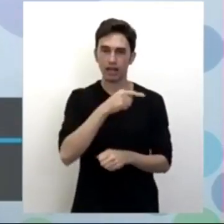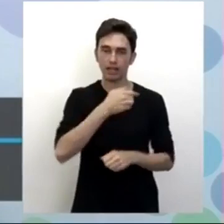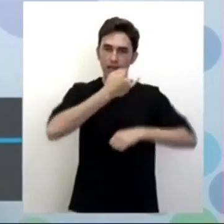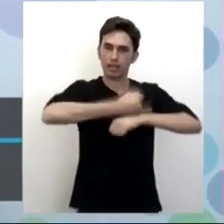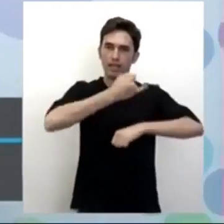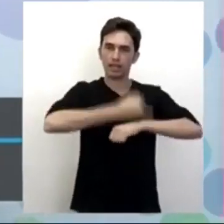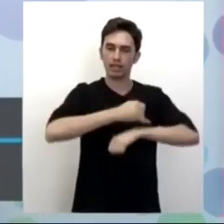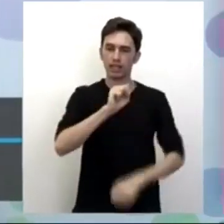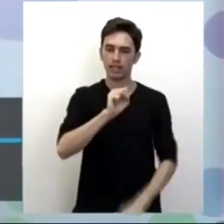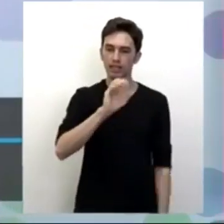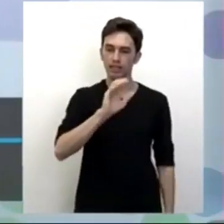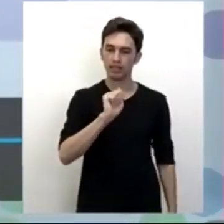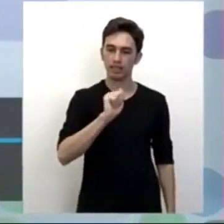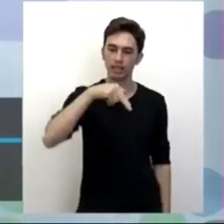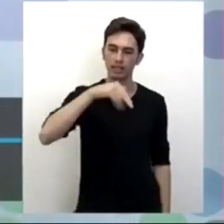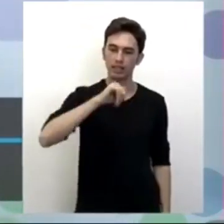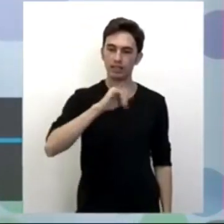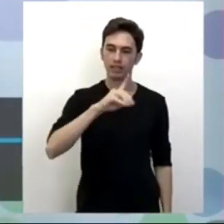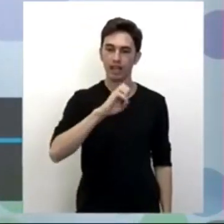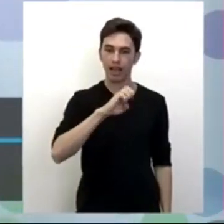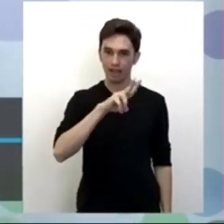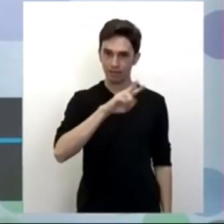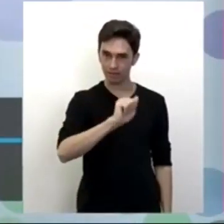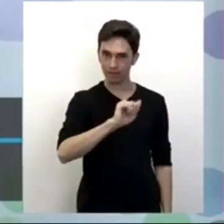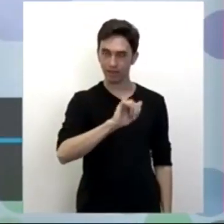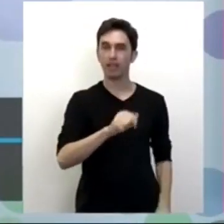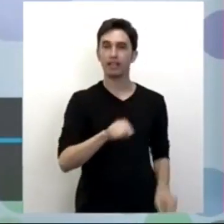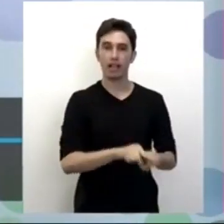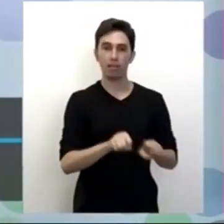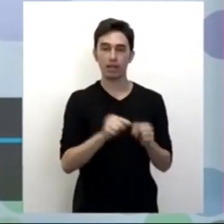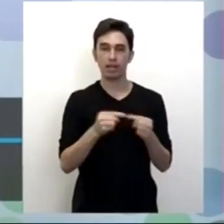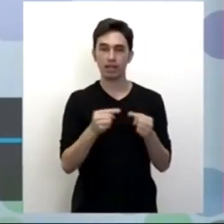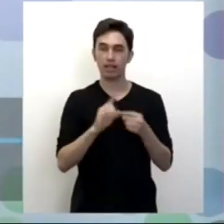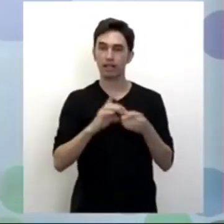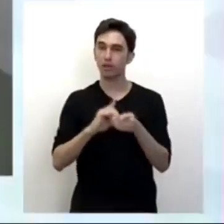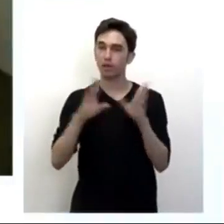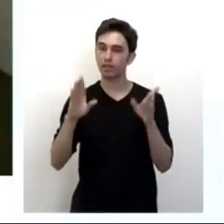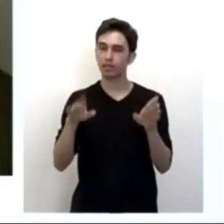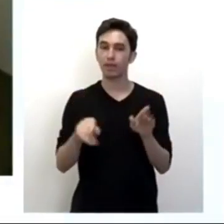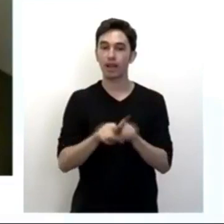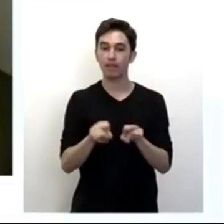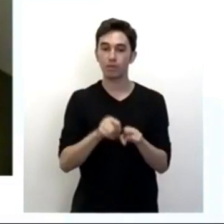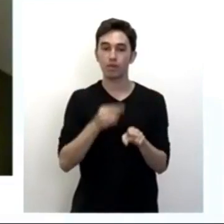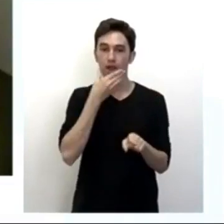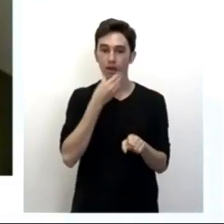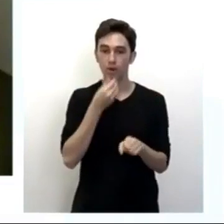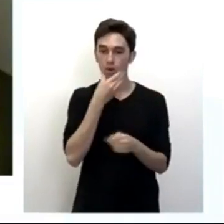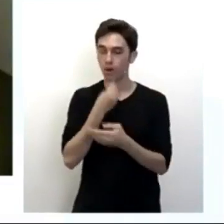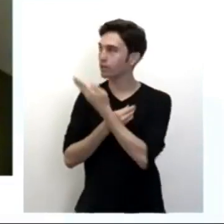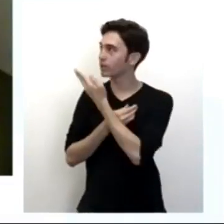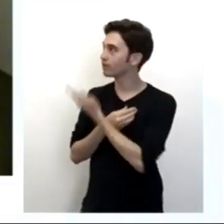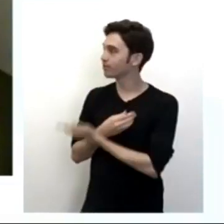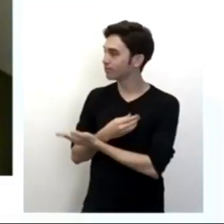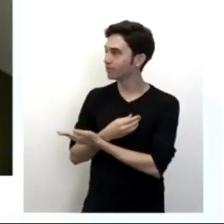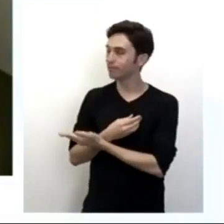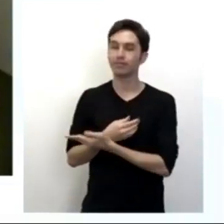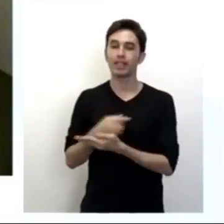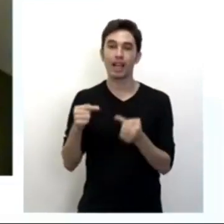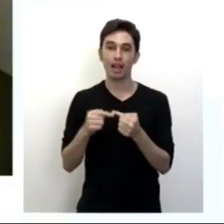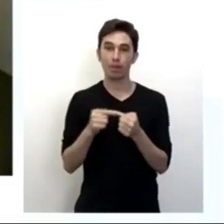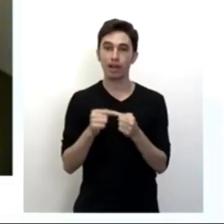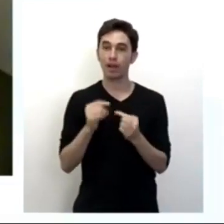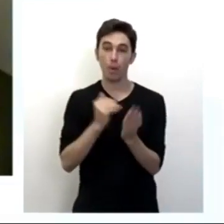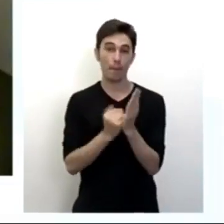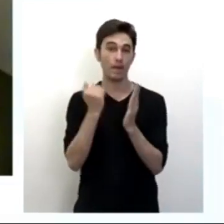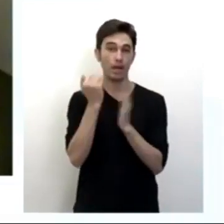questão da social-democracia. E aí a gente vai falar do John Maynard Keynes, considerado o maior economista